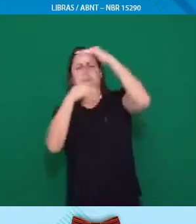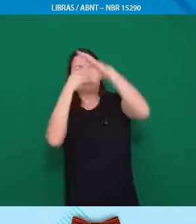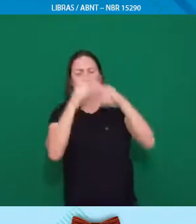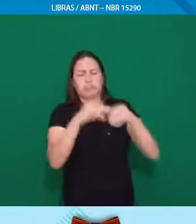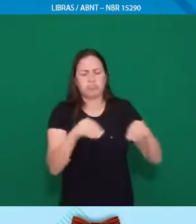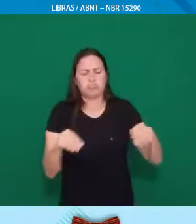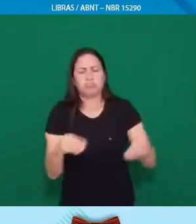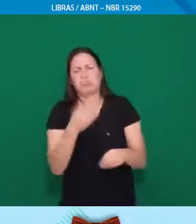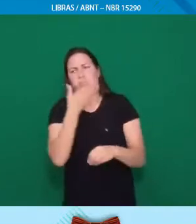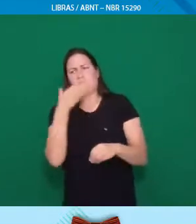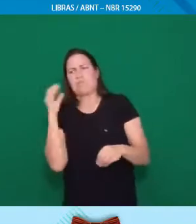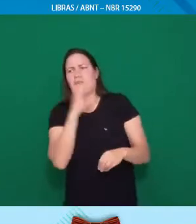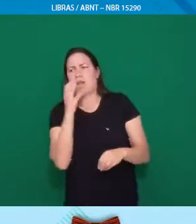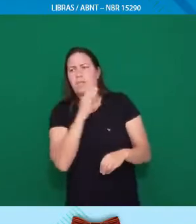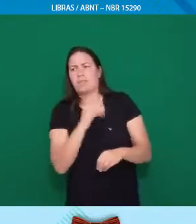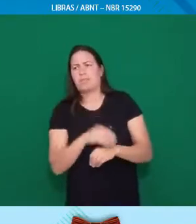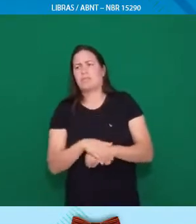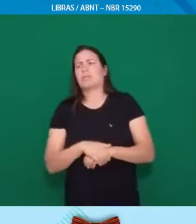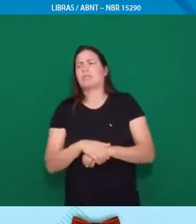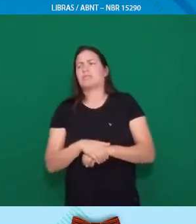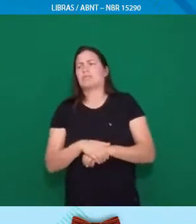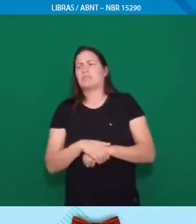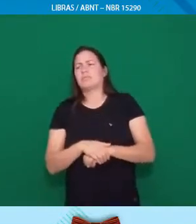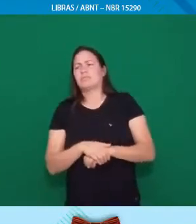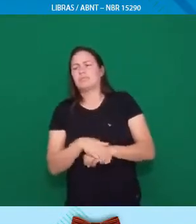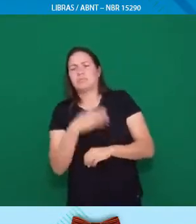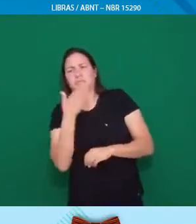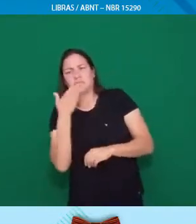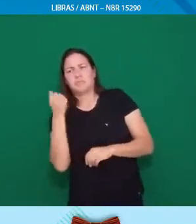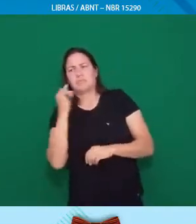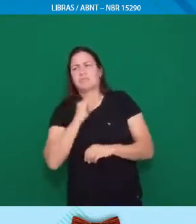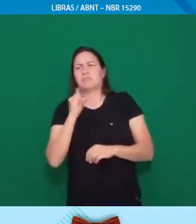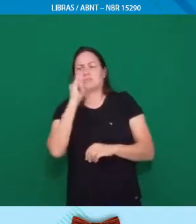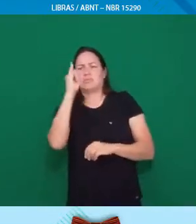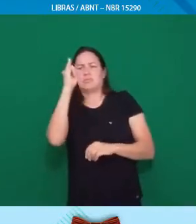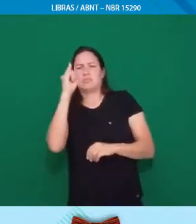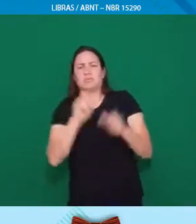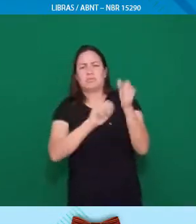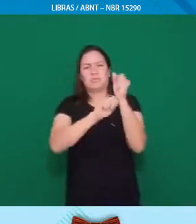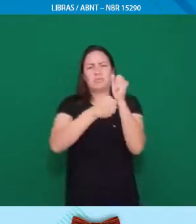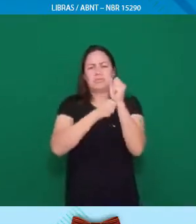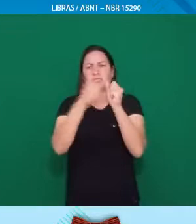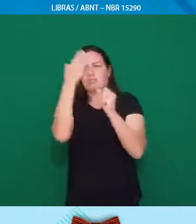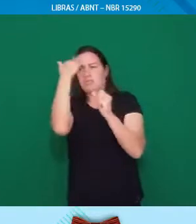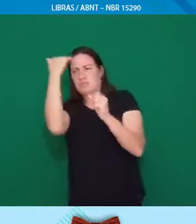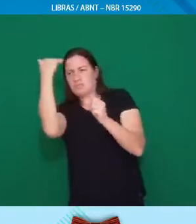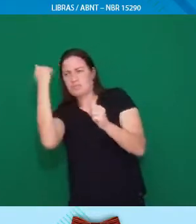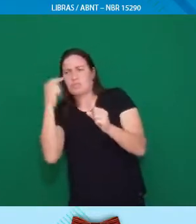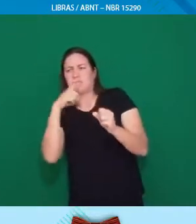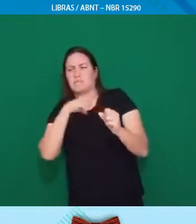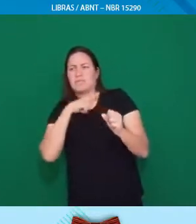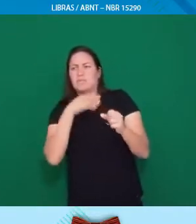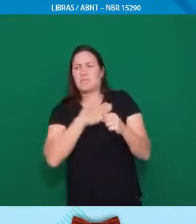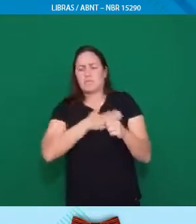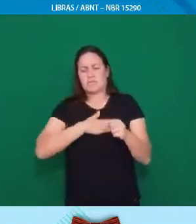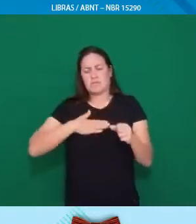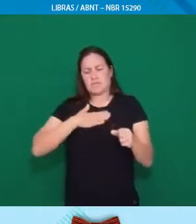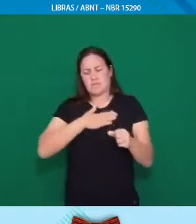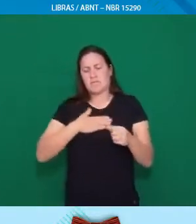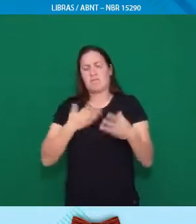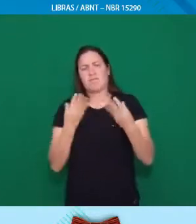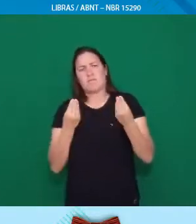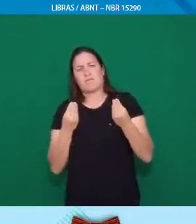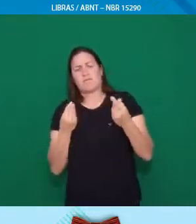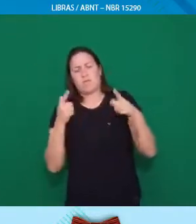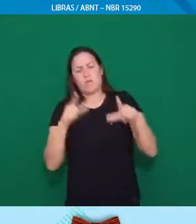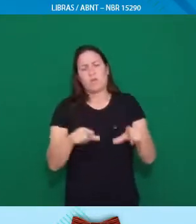só a nossa terra você desenvolver mais rapidamente é isso o intuito da coisa e é esse o segredo do Sucesso de mexer em que todos gostam